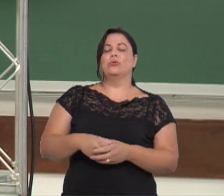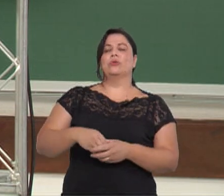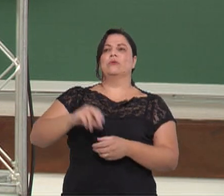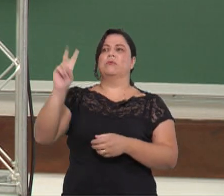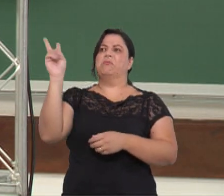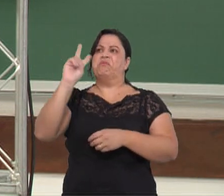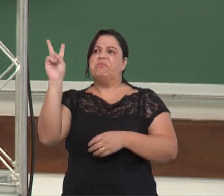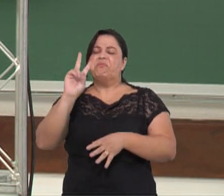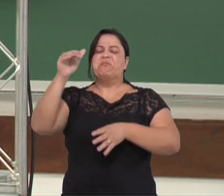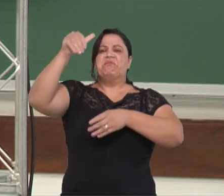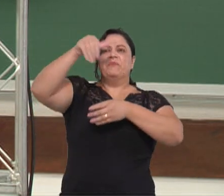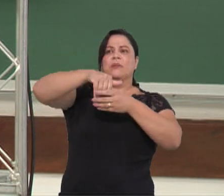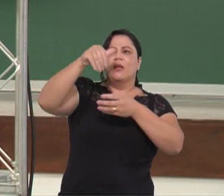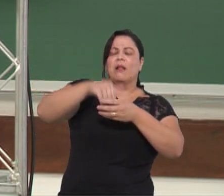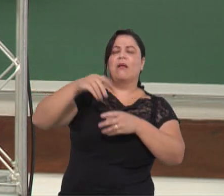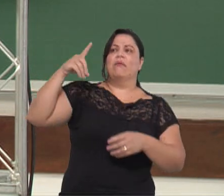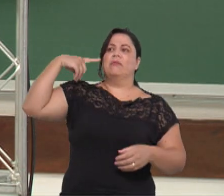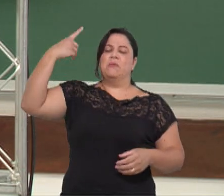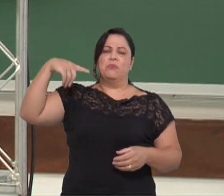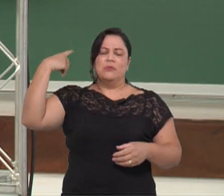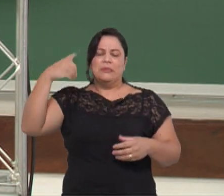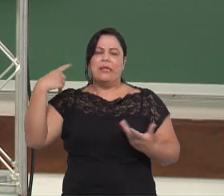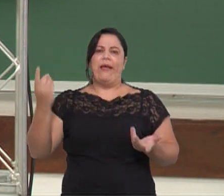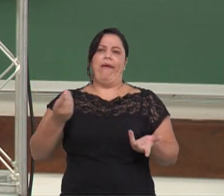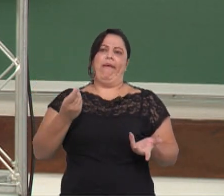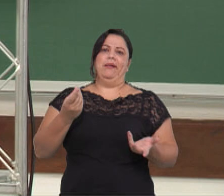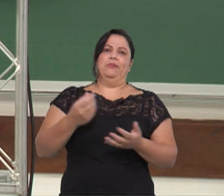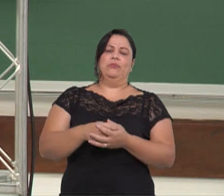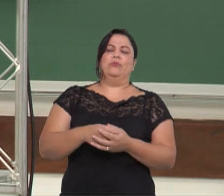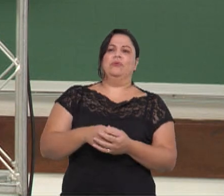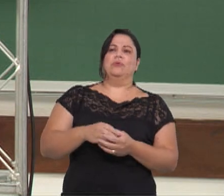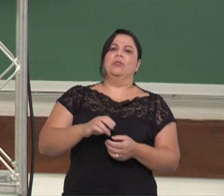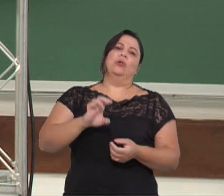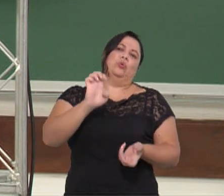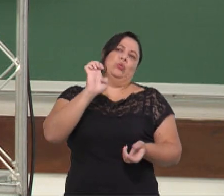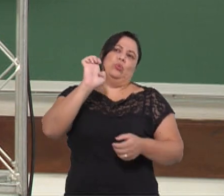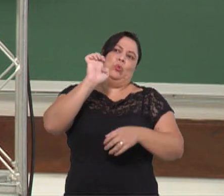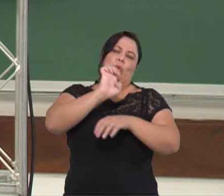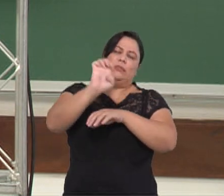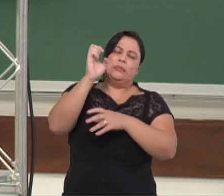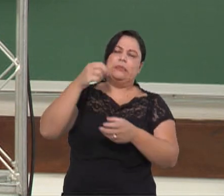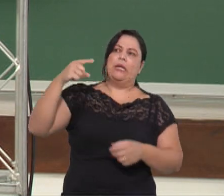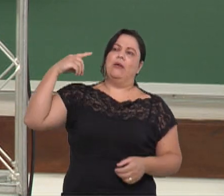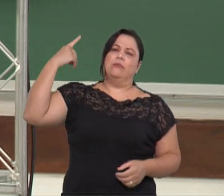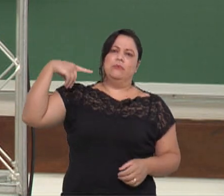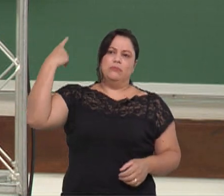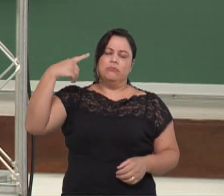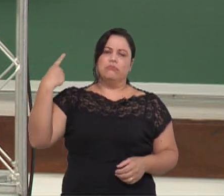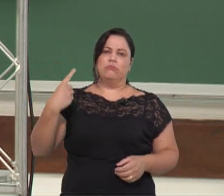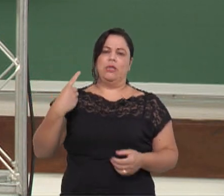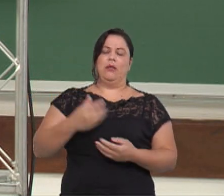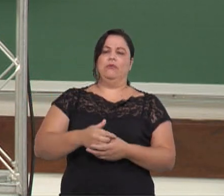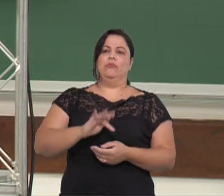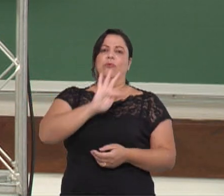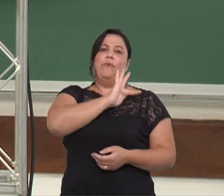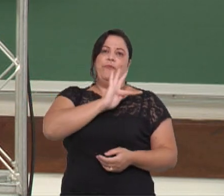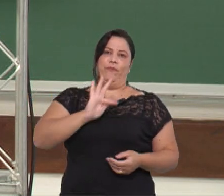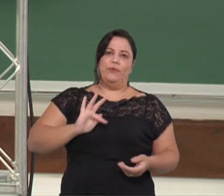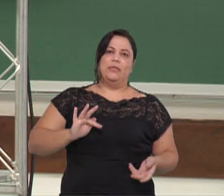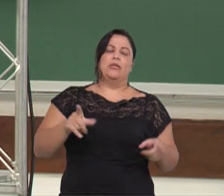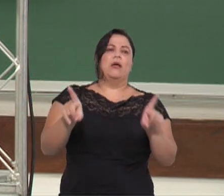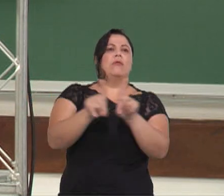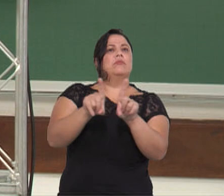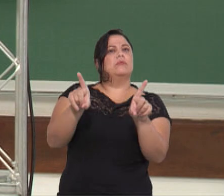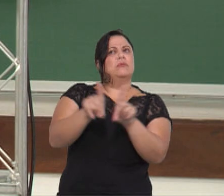estaduais, deputados federais e nós temos senadores. São pessoas que fazem parte do legislativo e que são